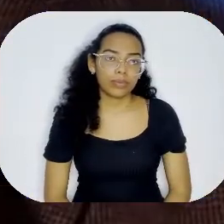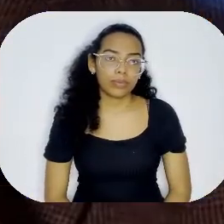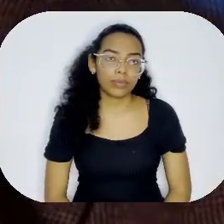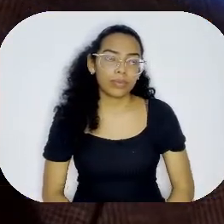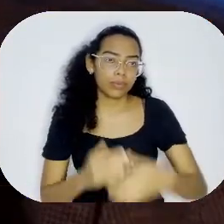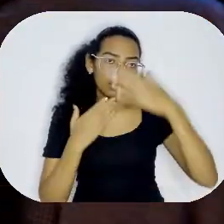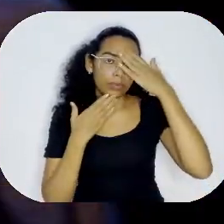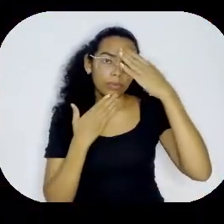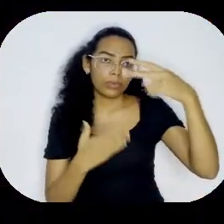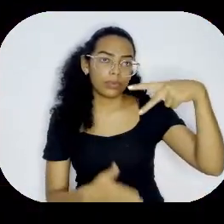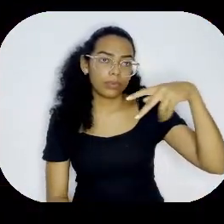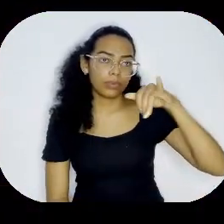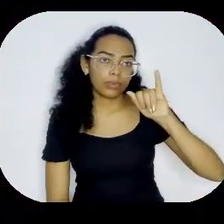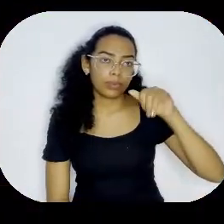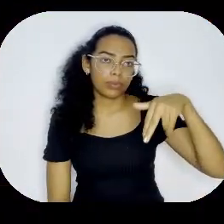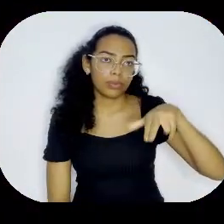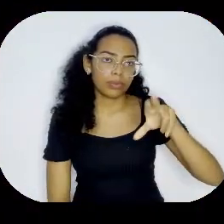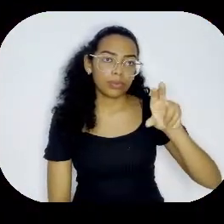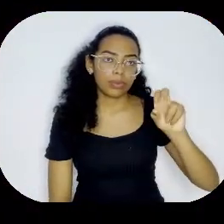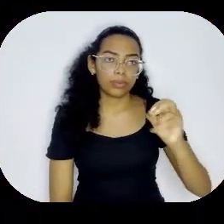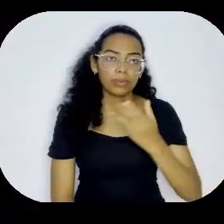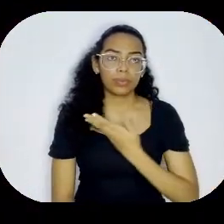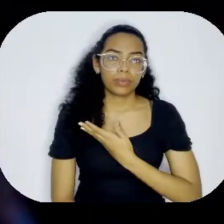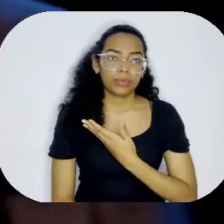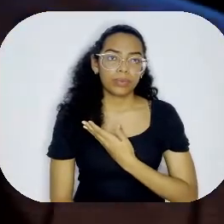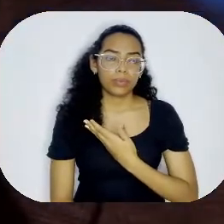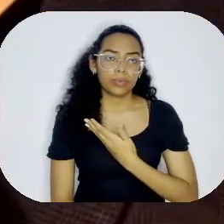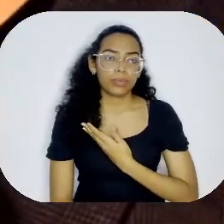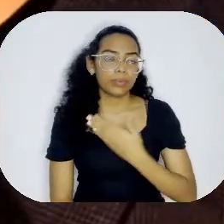Obrigada, Pingo, my amigo.